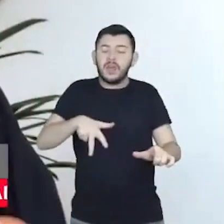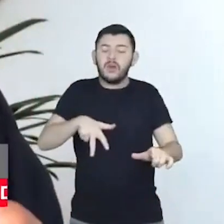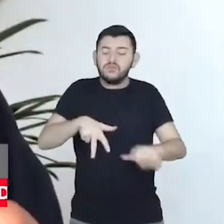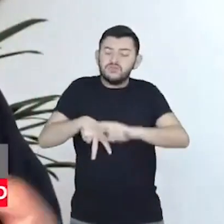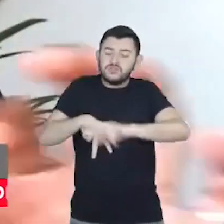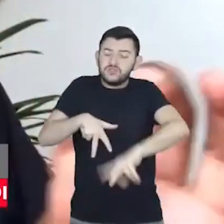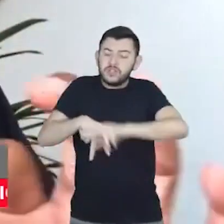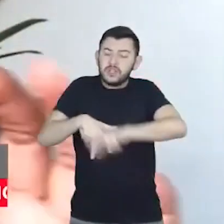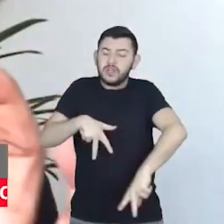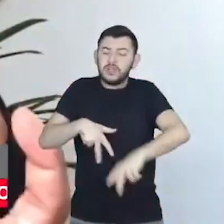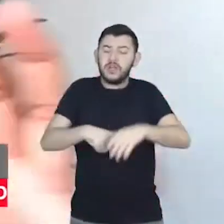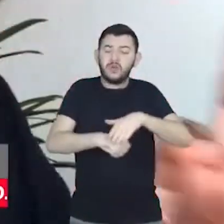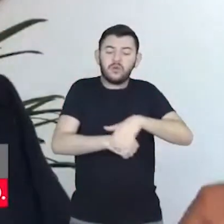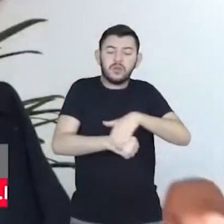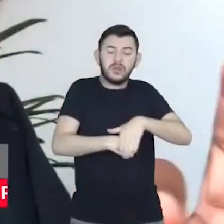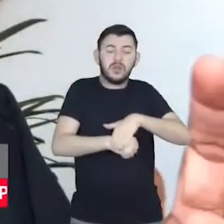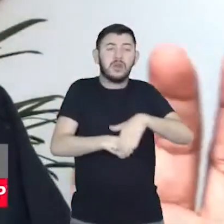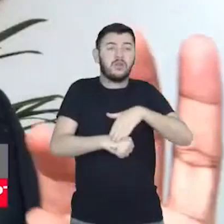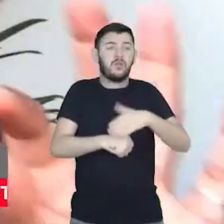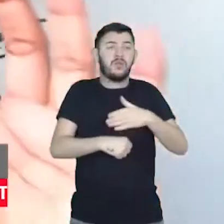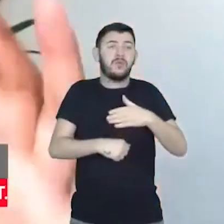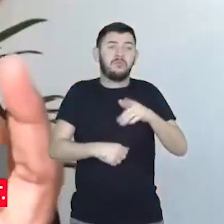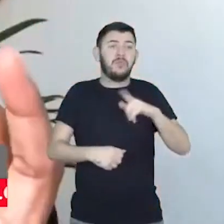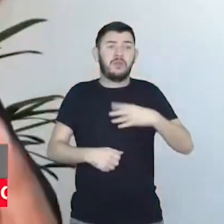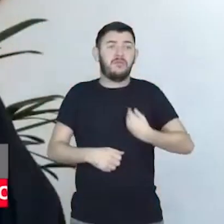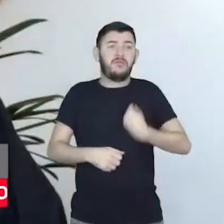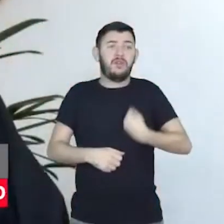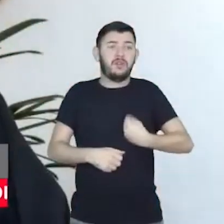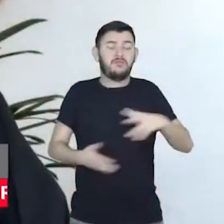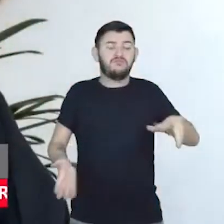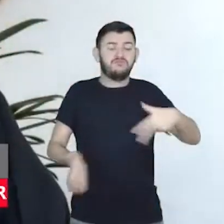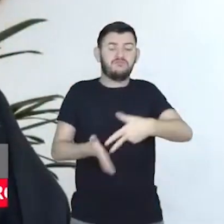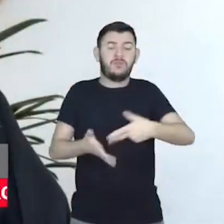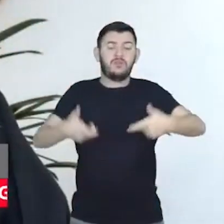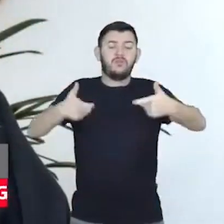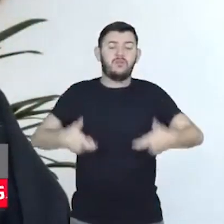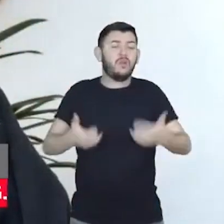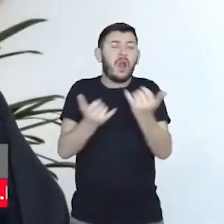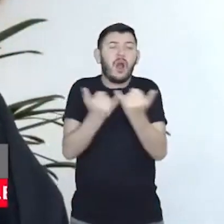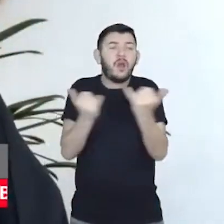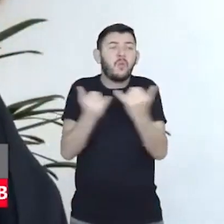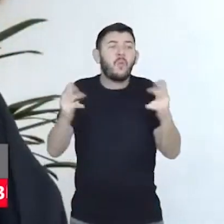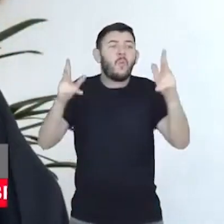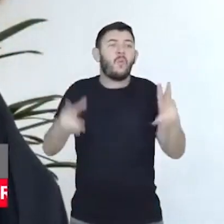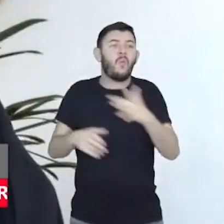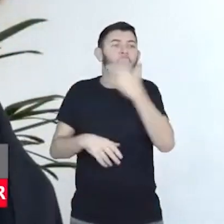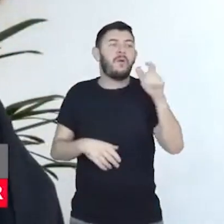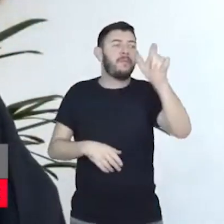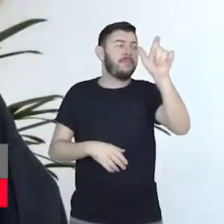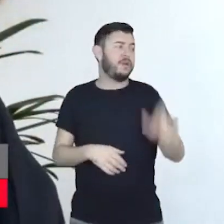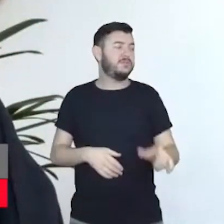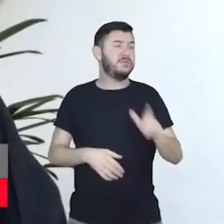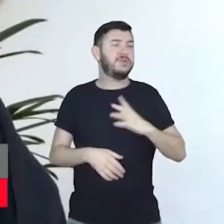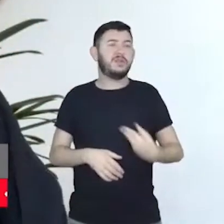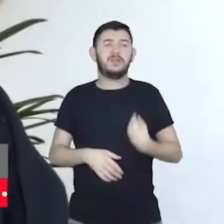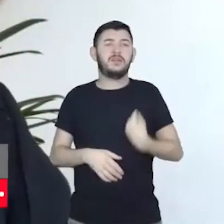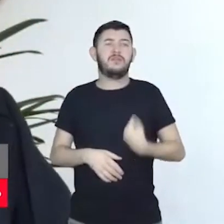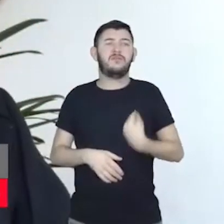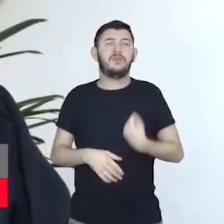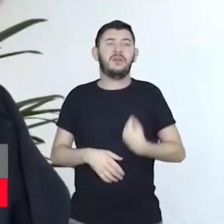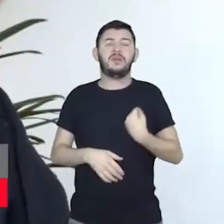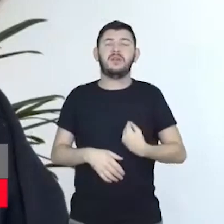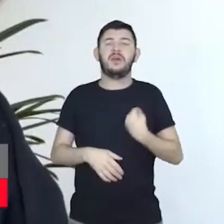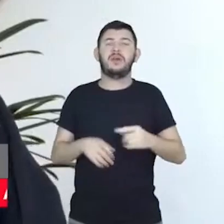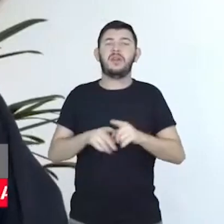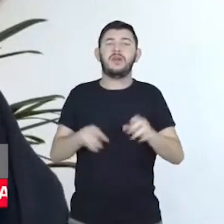de uma realidade social muito parecida com a pessoa que hoje está em todas as notícias, que